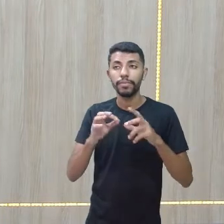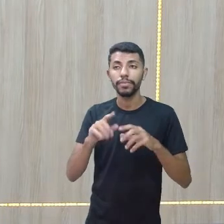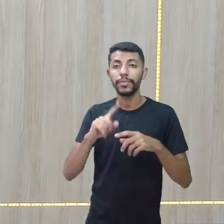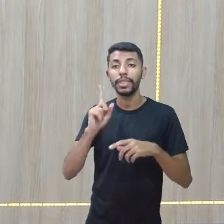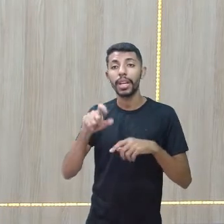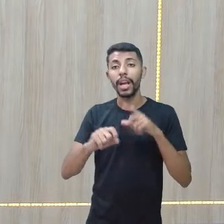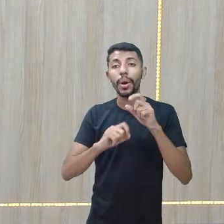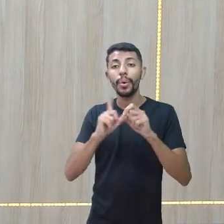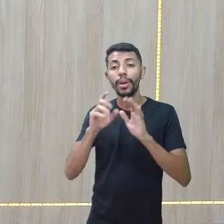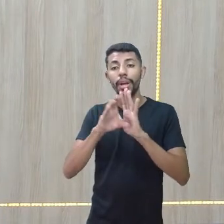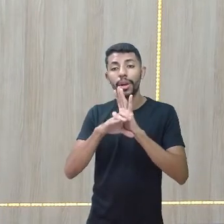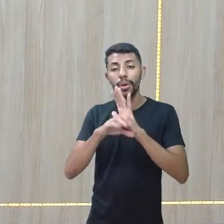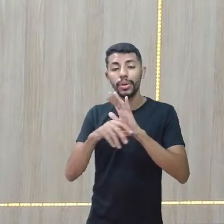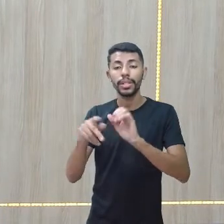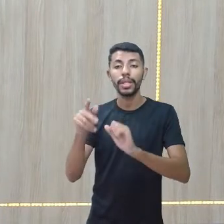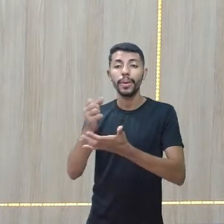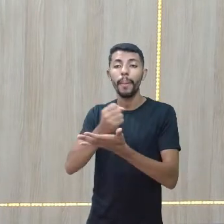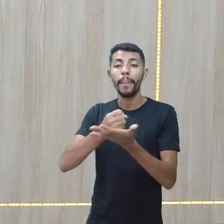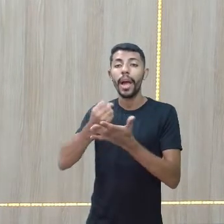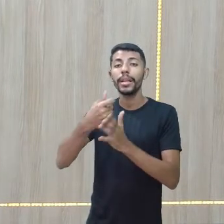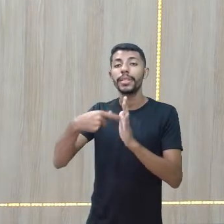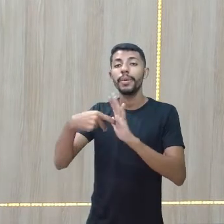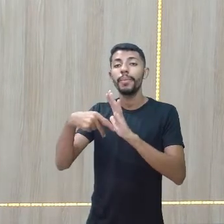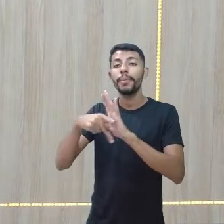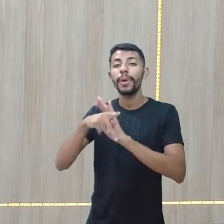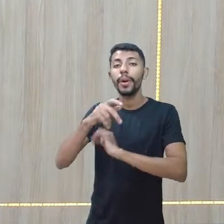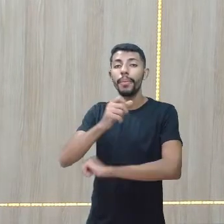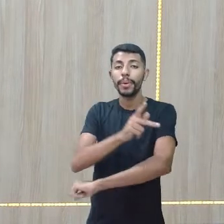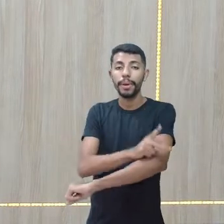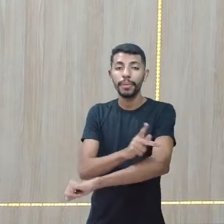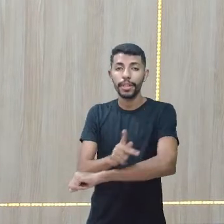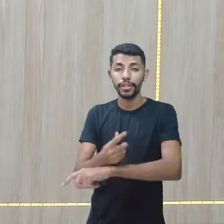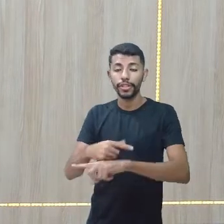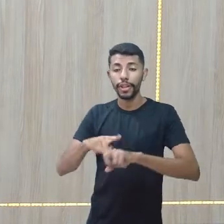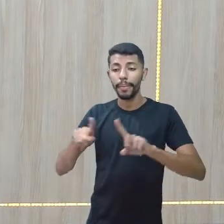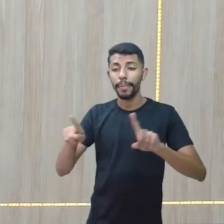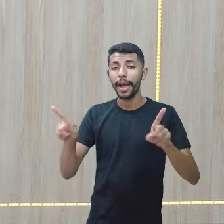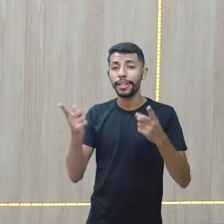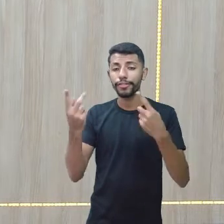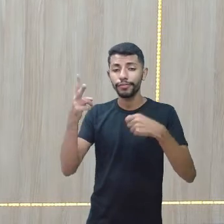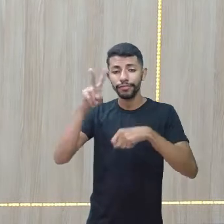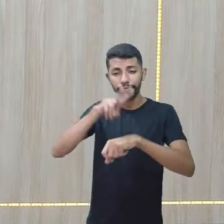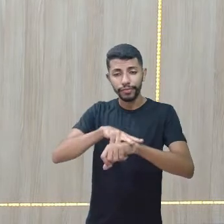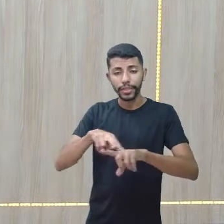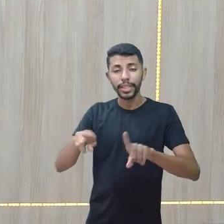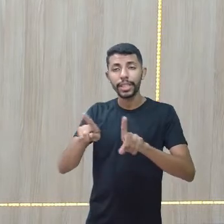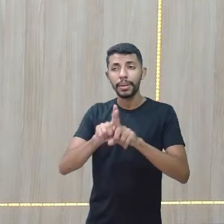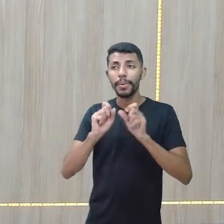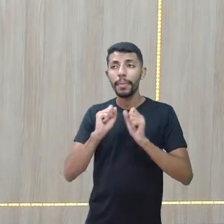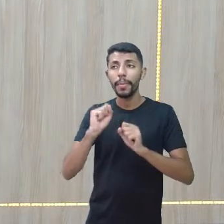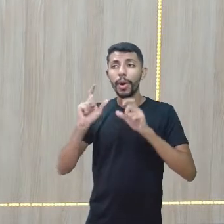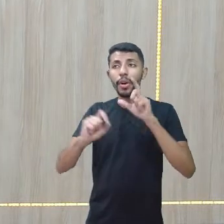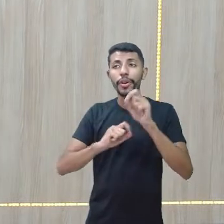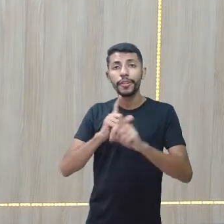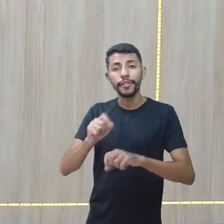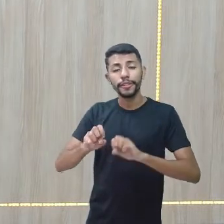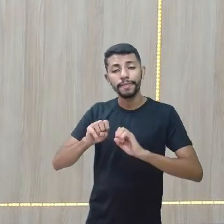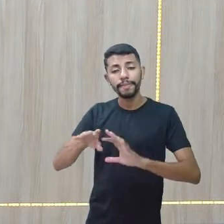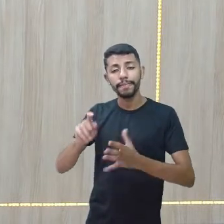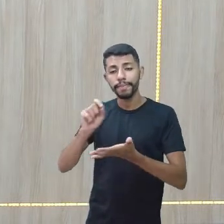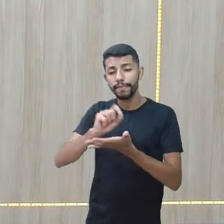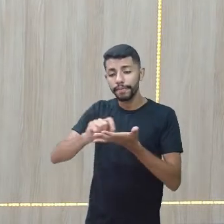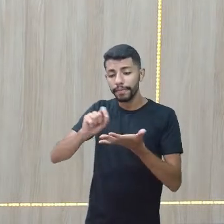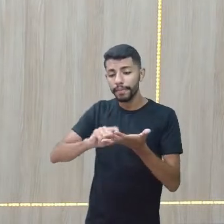conceitos pedagógicos básicos, mas, ao mesmo tempo, a gente pode também trabalhar com a escrita. A gente pode, a partir de uma atividade